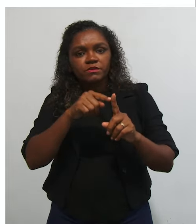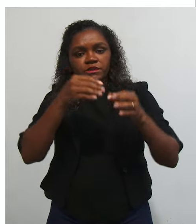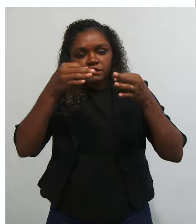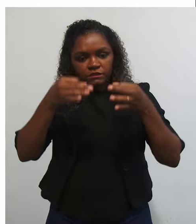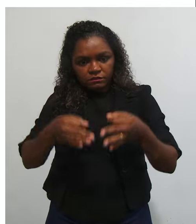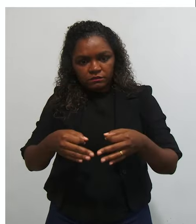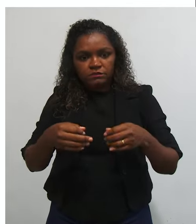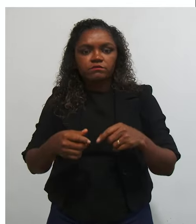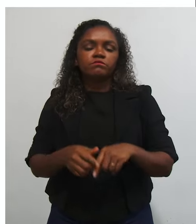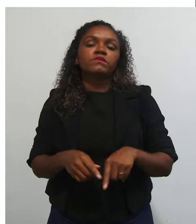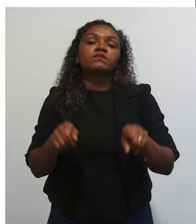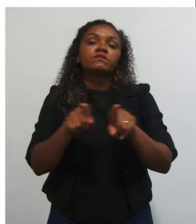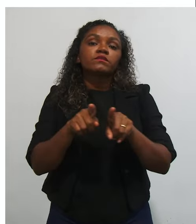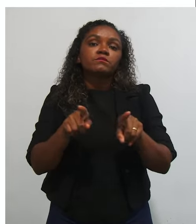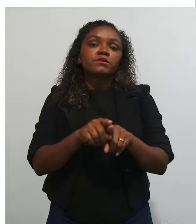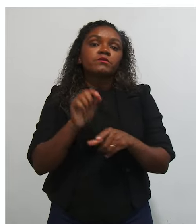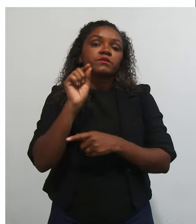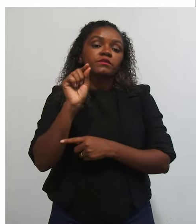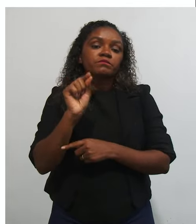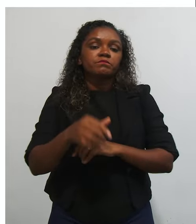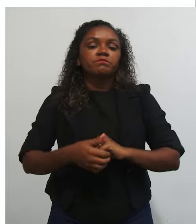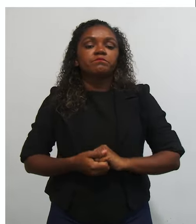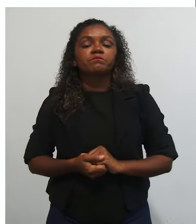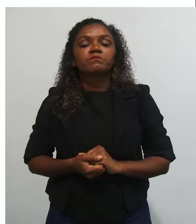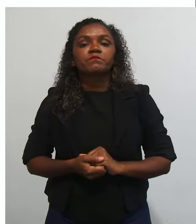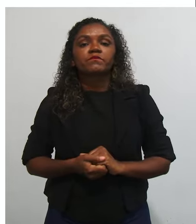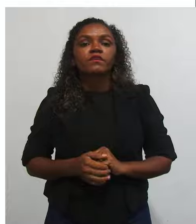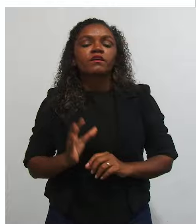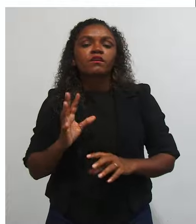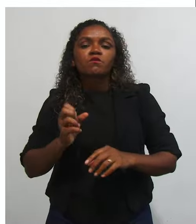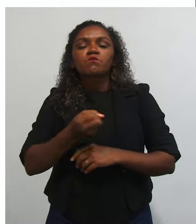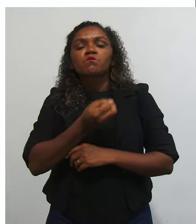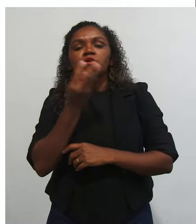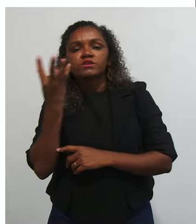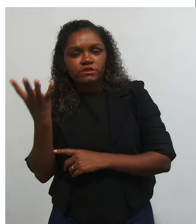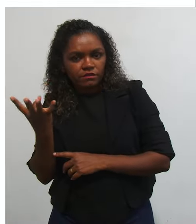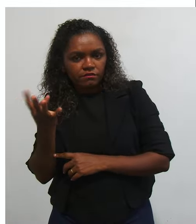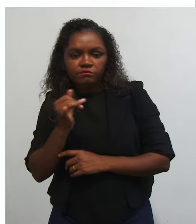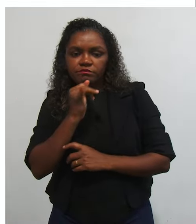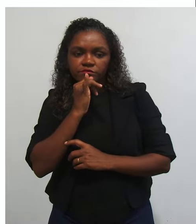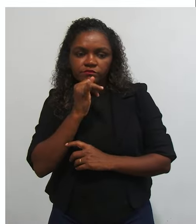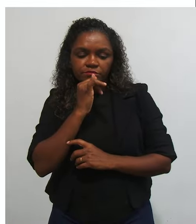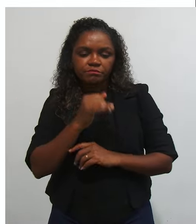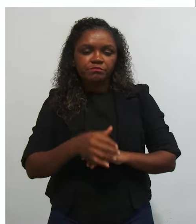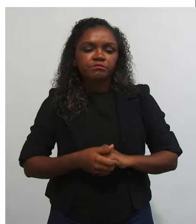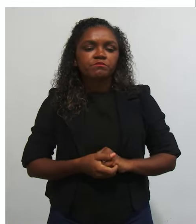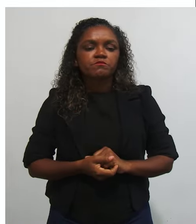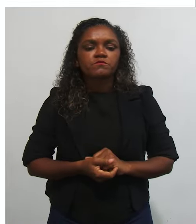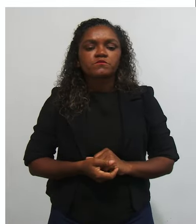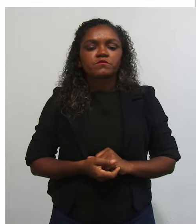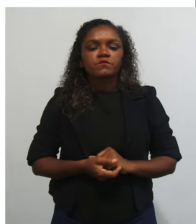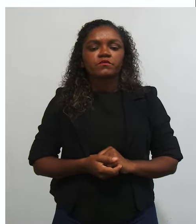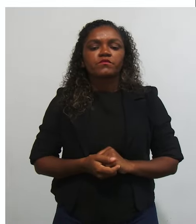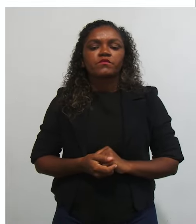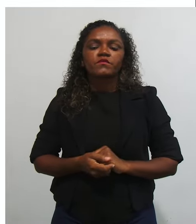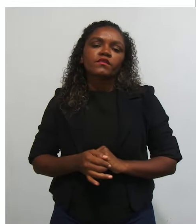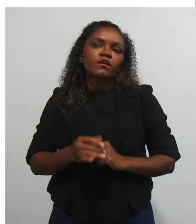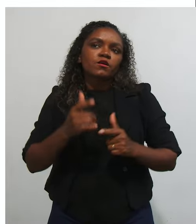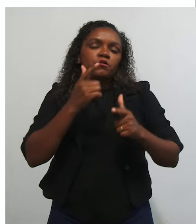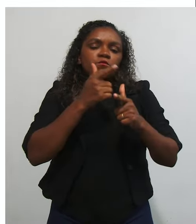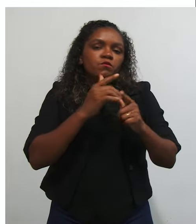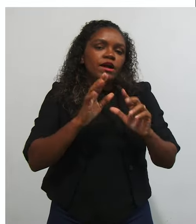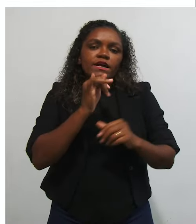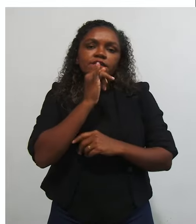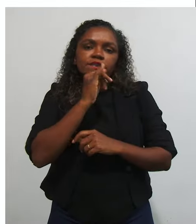a programação física, que é a meta física, a quantidade. Então, vamos lá. Nós temos um problema